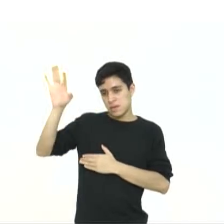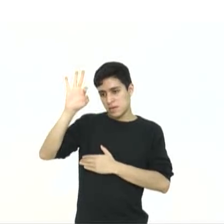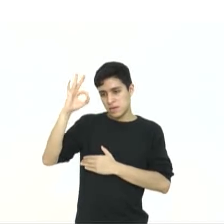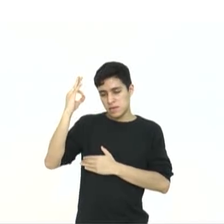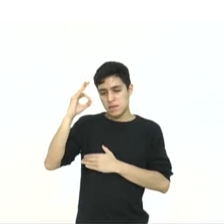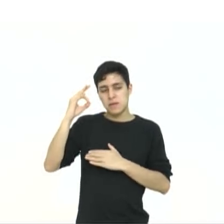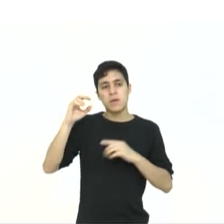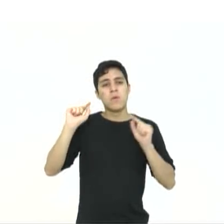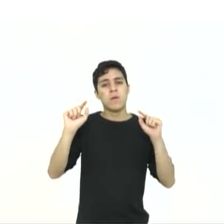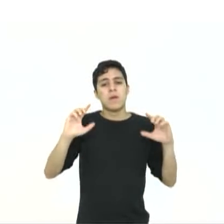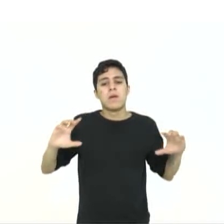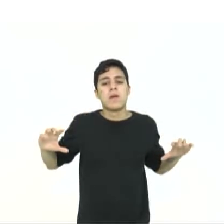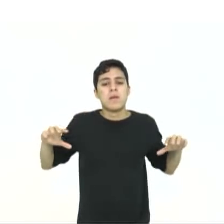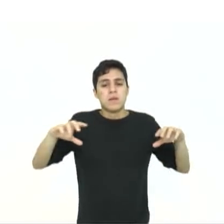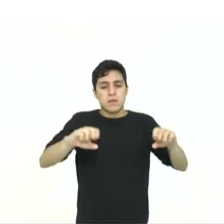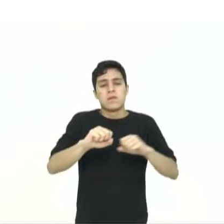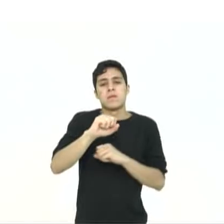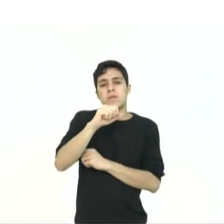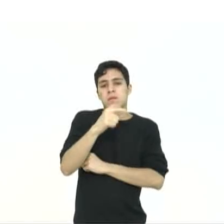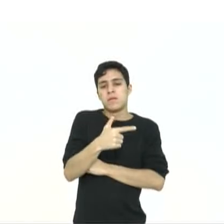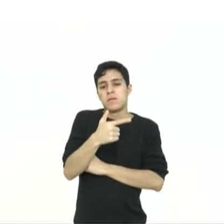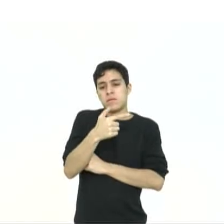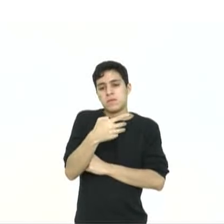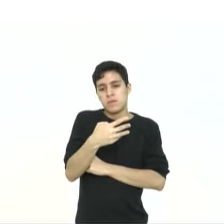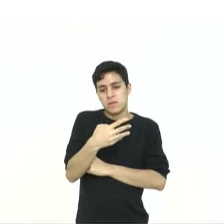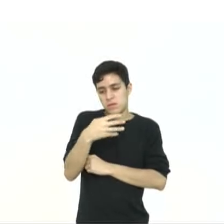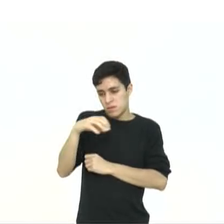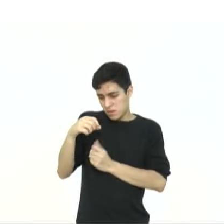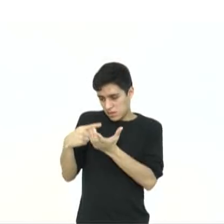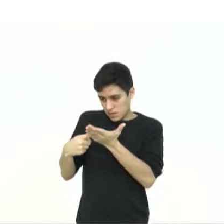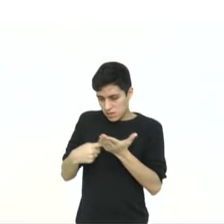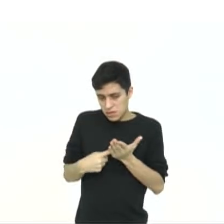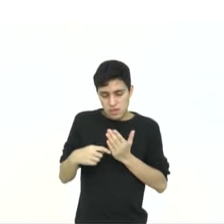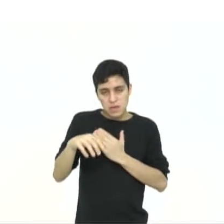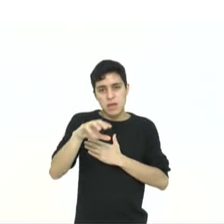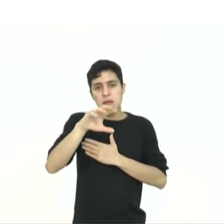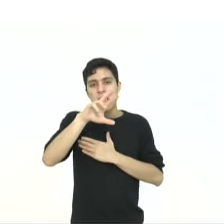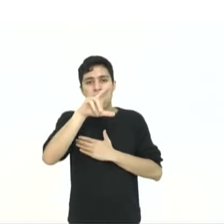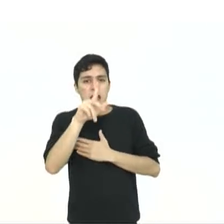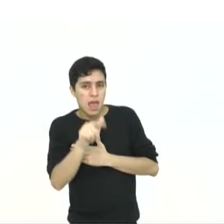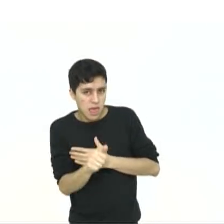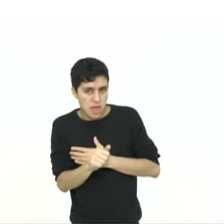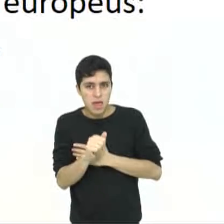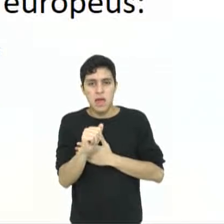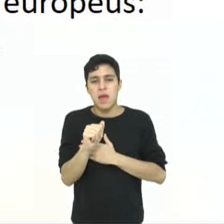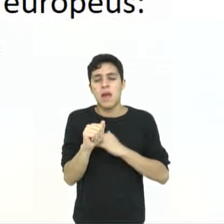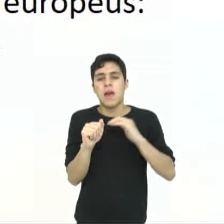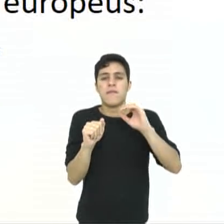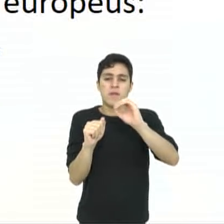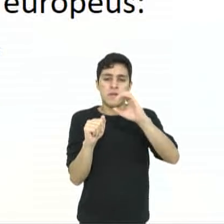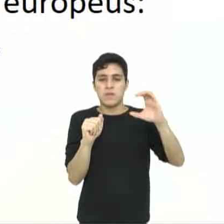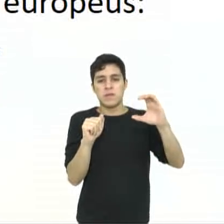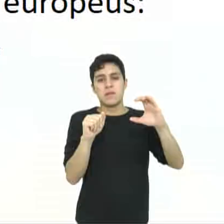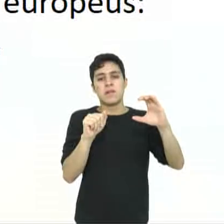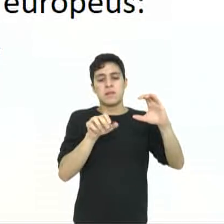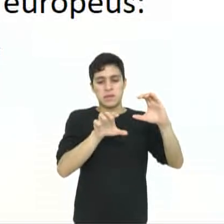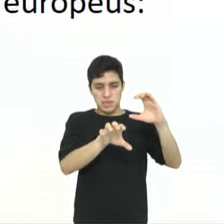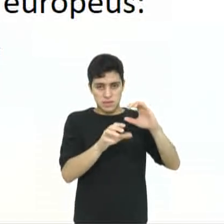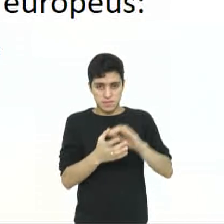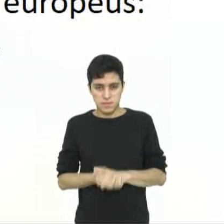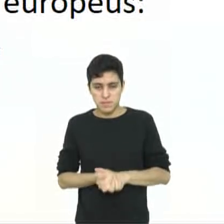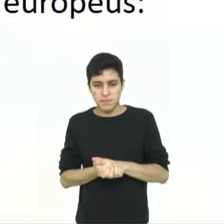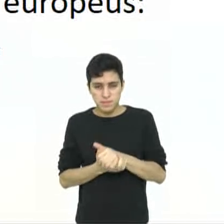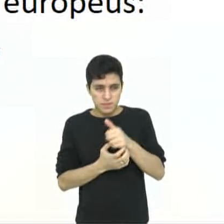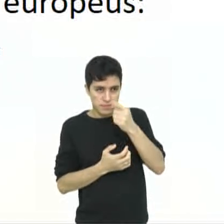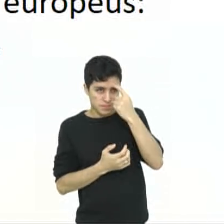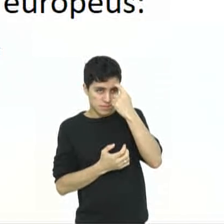olhem só, 249 acordos entre a África Ocidental e a África Central. Os